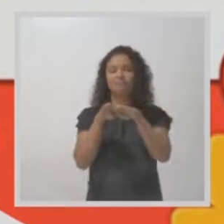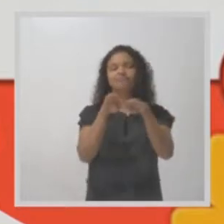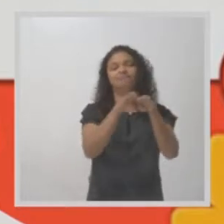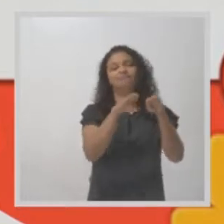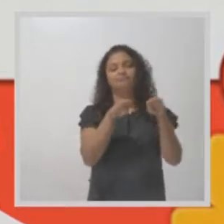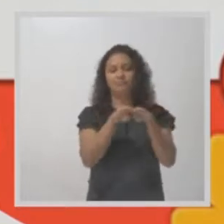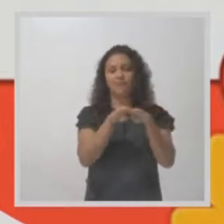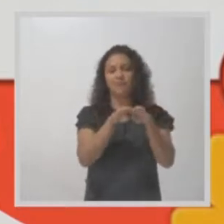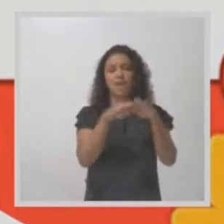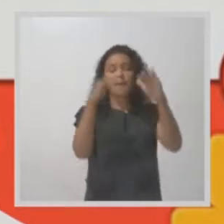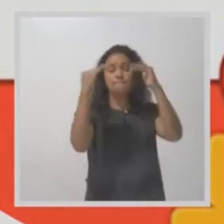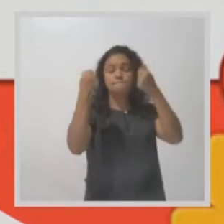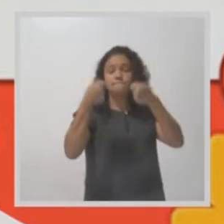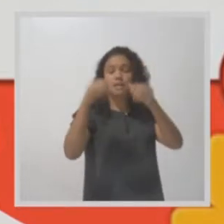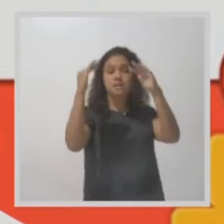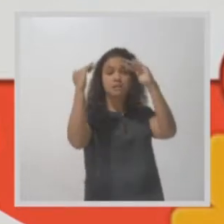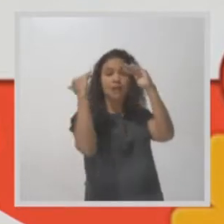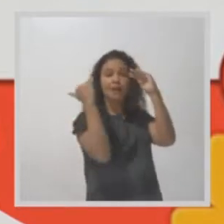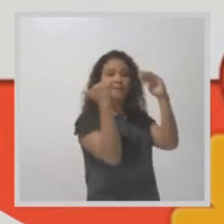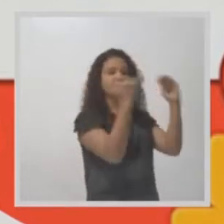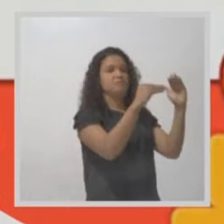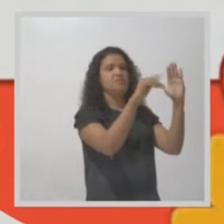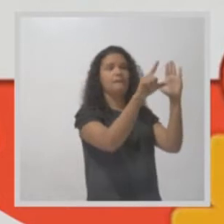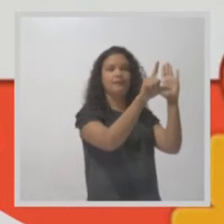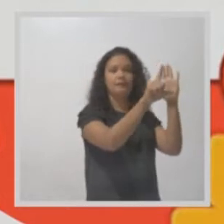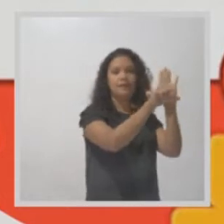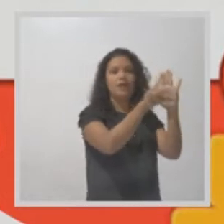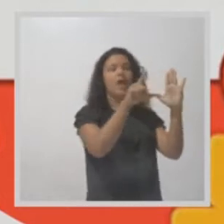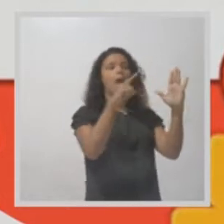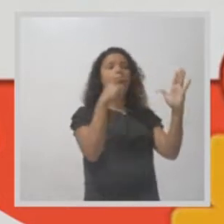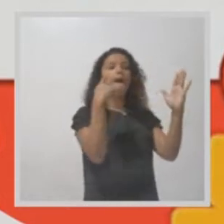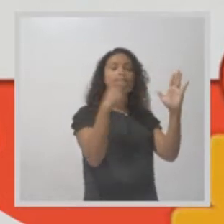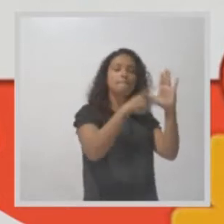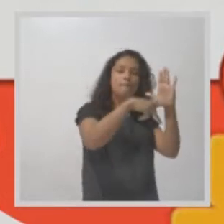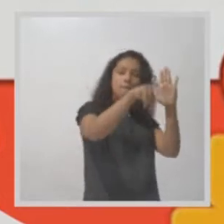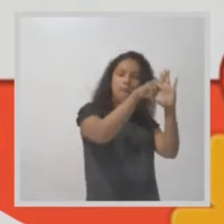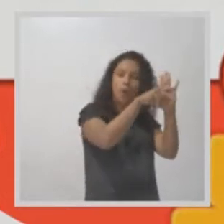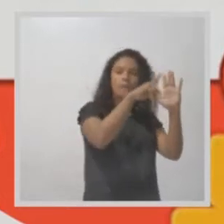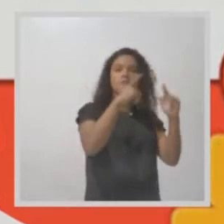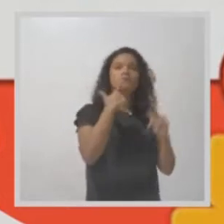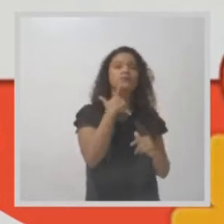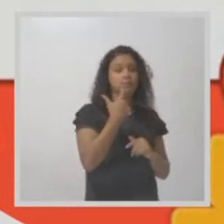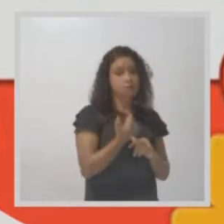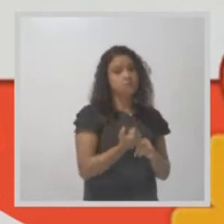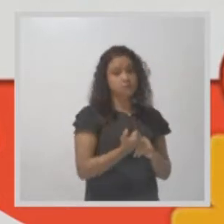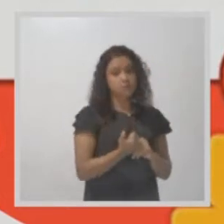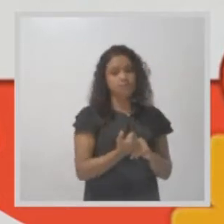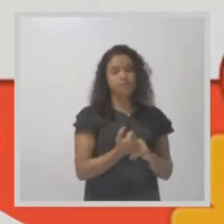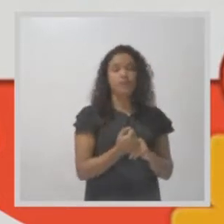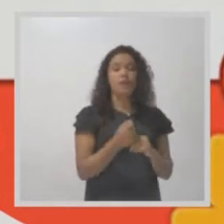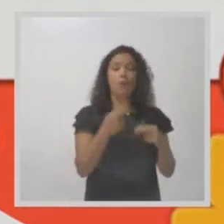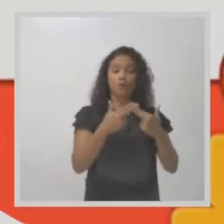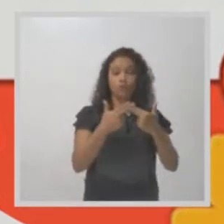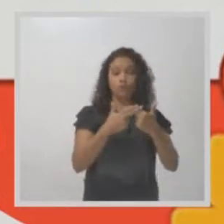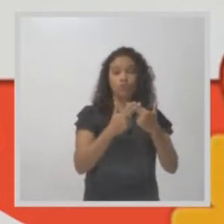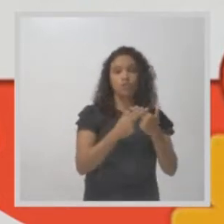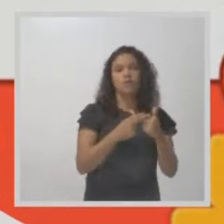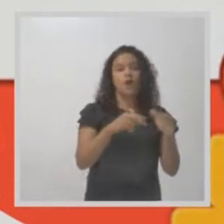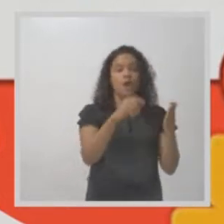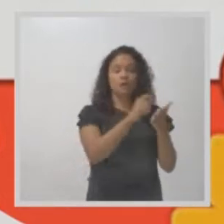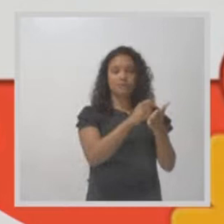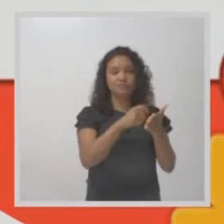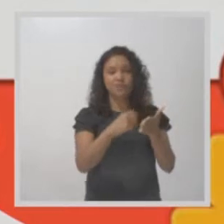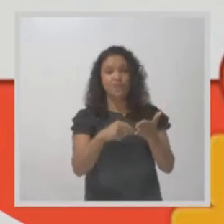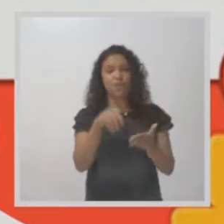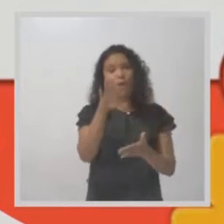lei que normatiza o uso da língua falada ou escrita. Nós falamos aqui, né, na questão